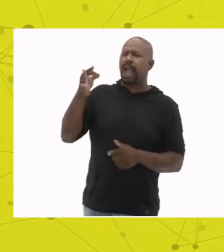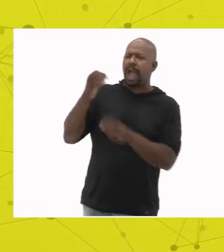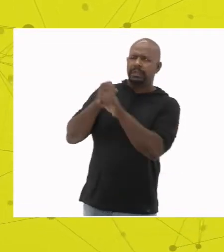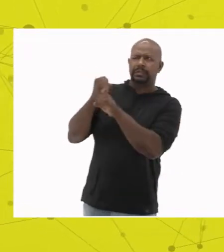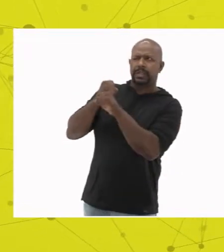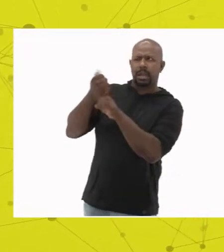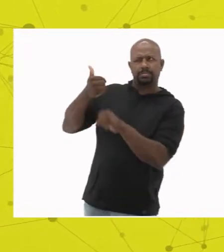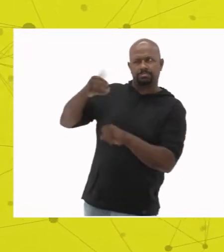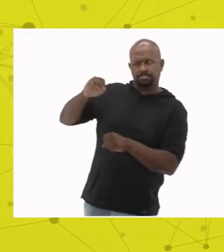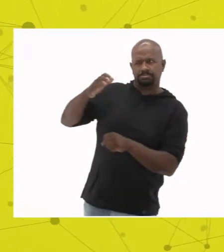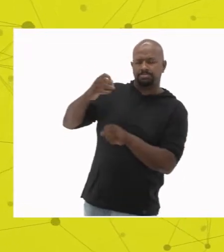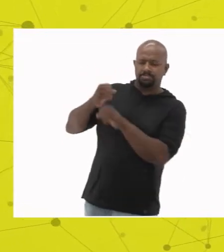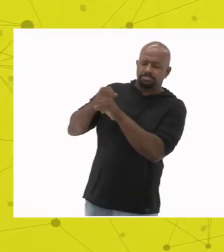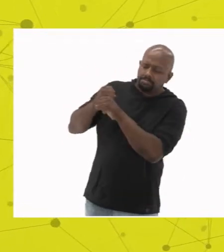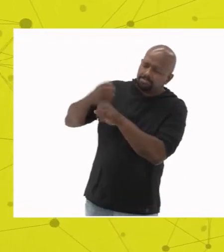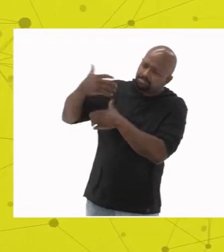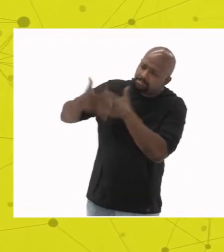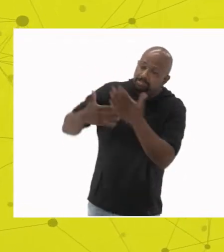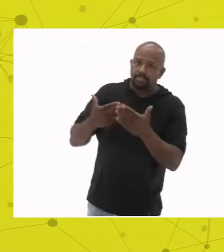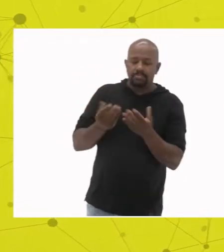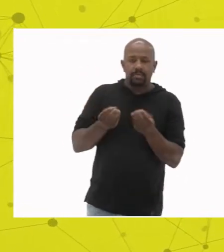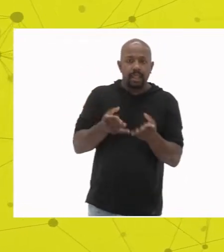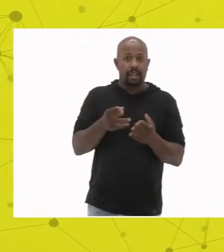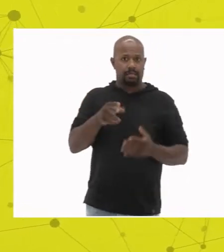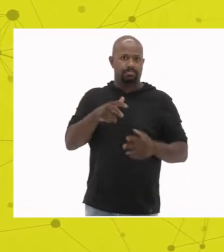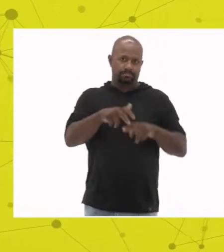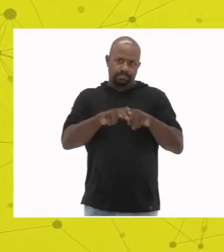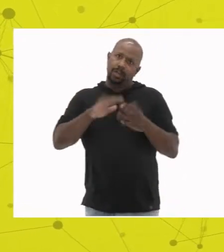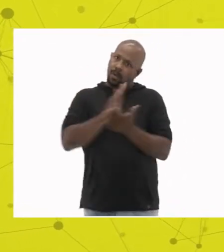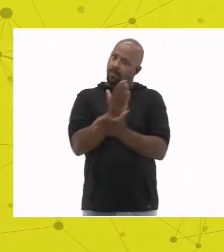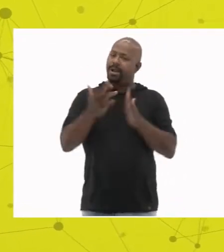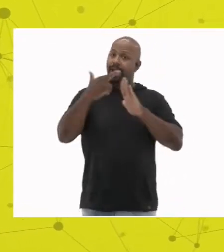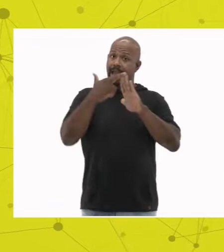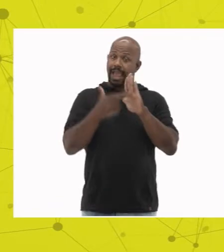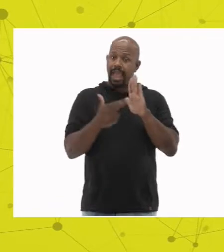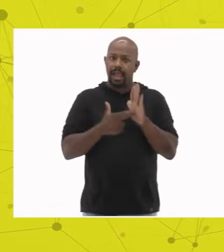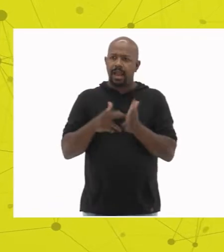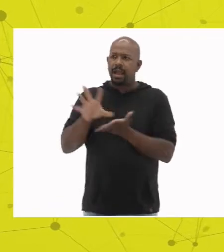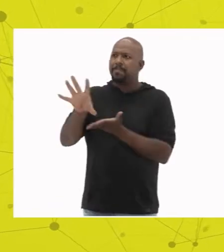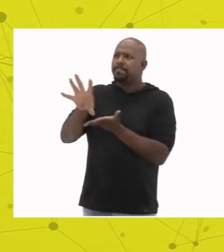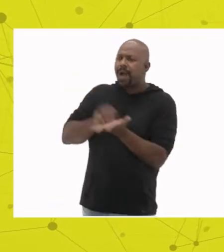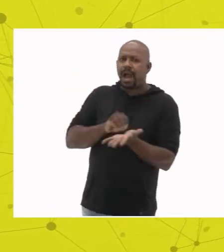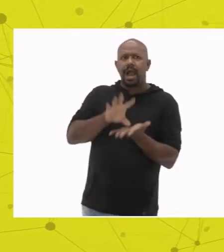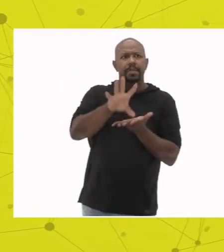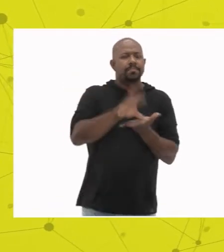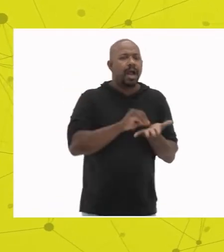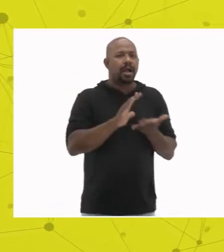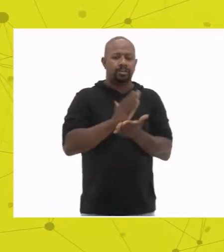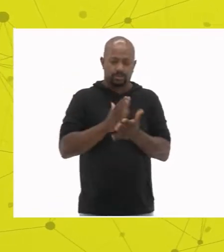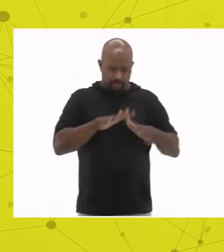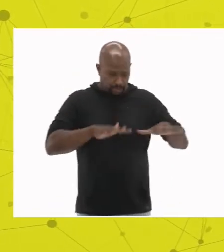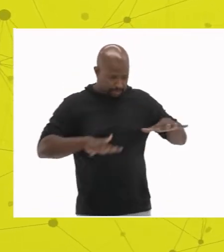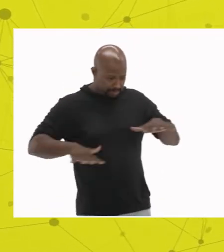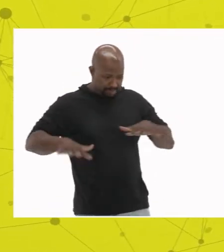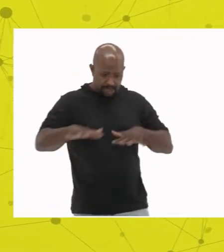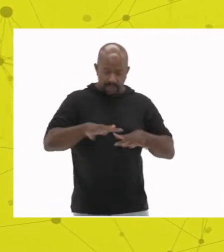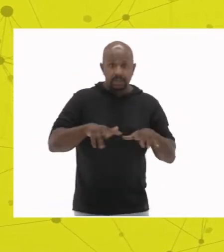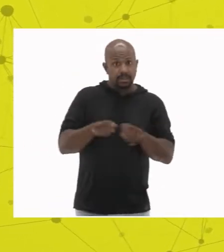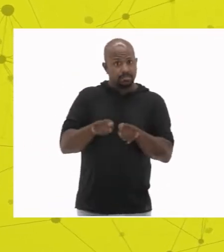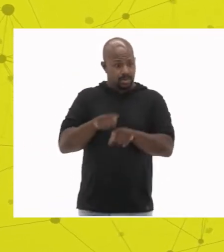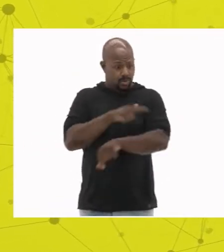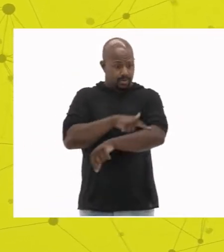anos, cientistas conceberam uma aplicação que permite, a partir de certas regras, imitar as diferentes espacialidades